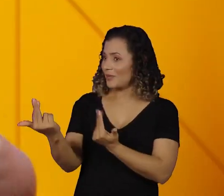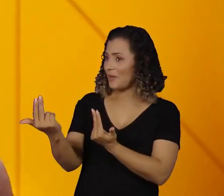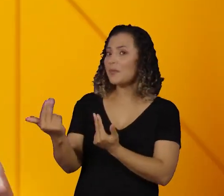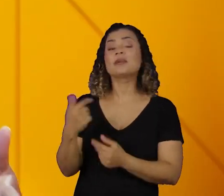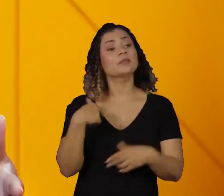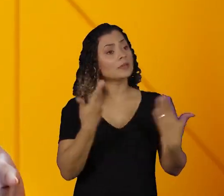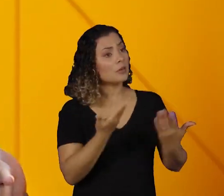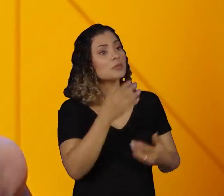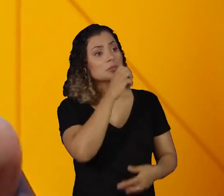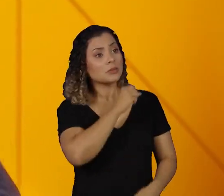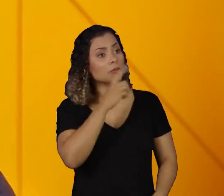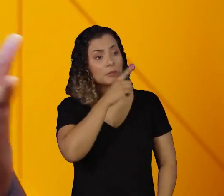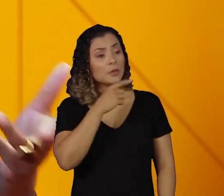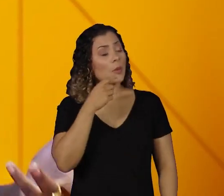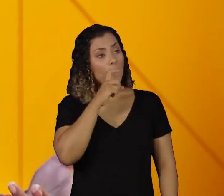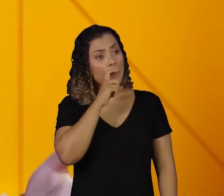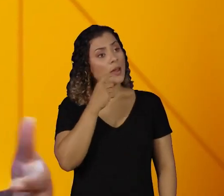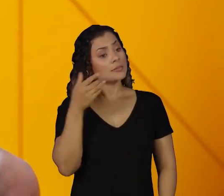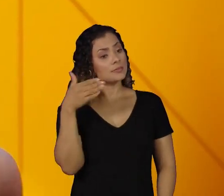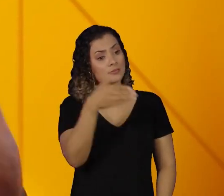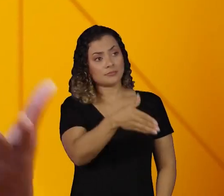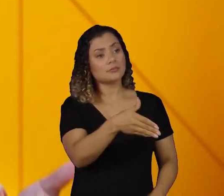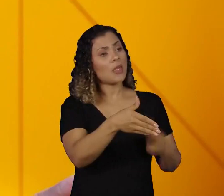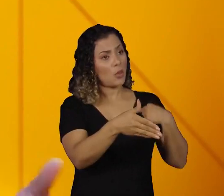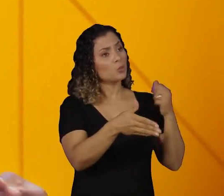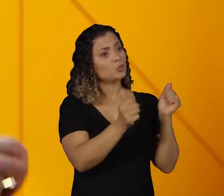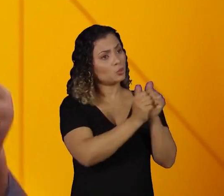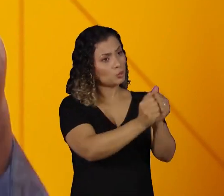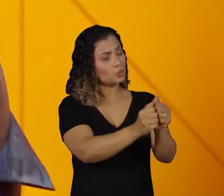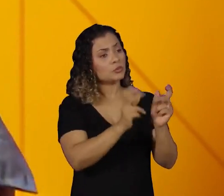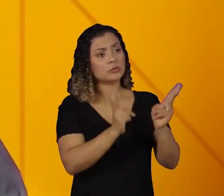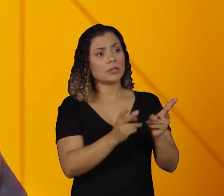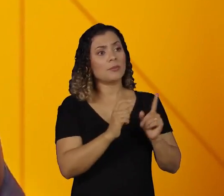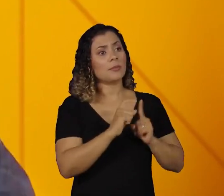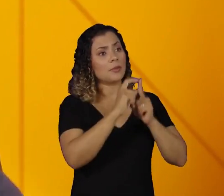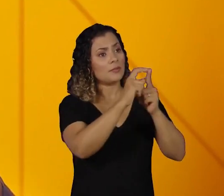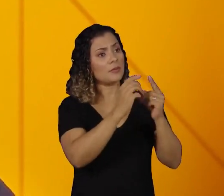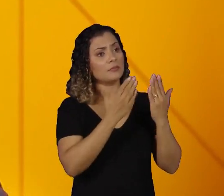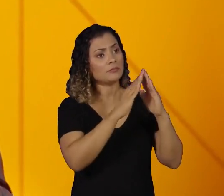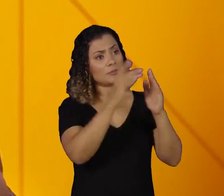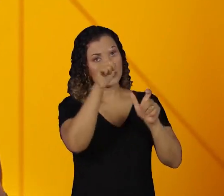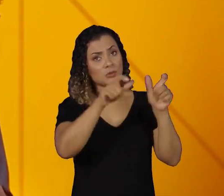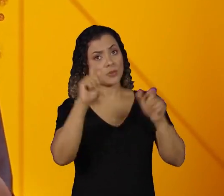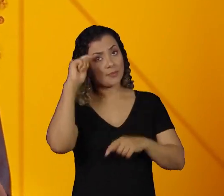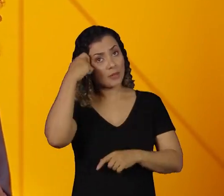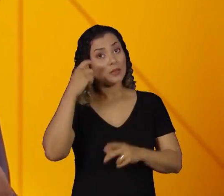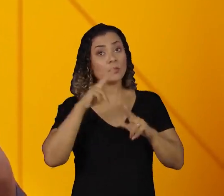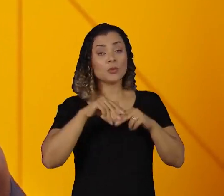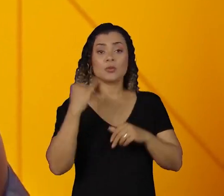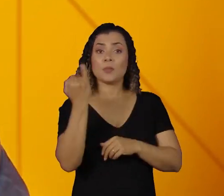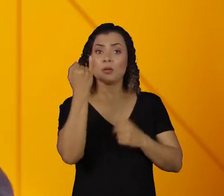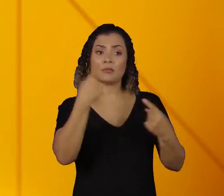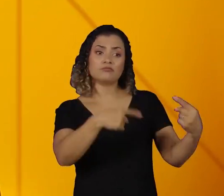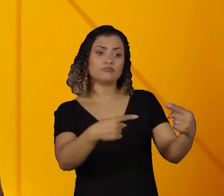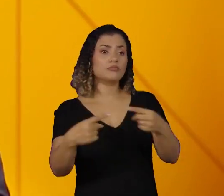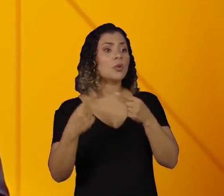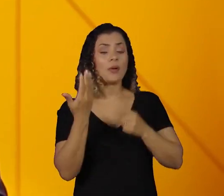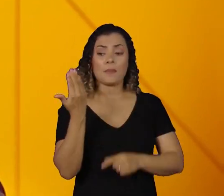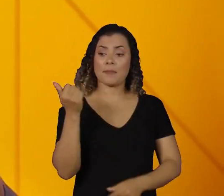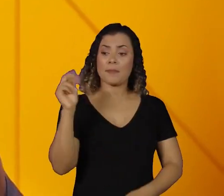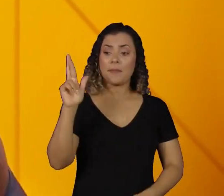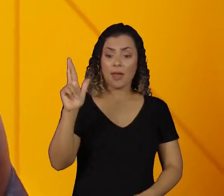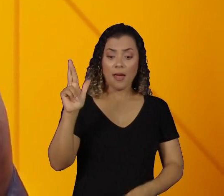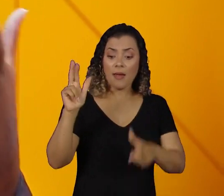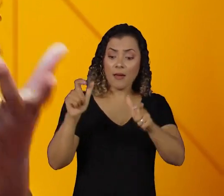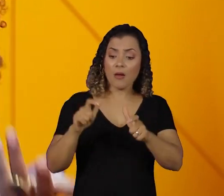final de semana, eu fazia parte disso. Muitas pessoas periféricas, pessoas pretas. Mas tem um ponto importante que a gente traga aqui para nossa discussão, que o bar também é um